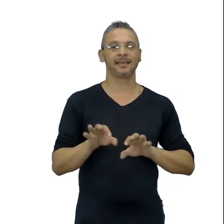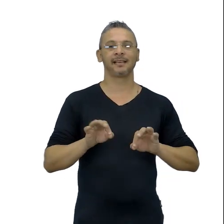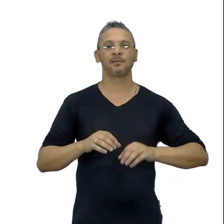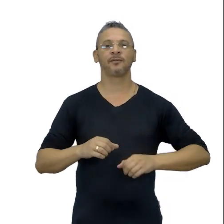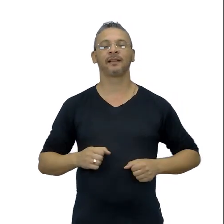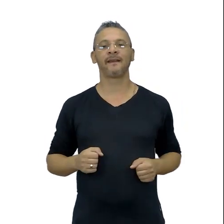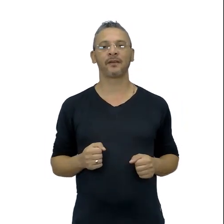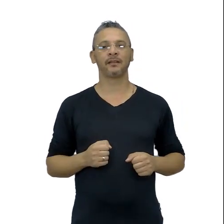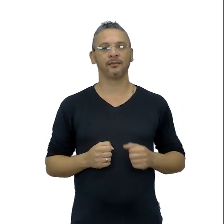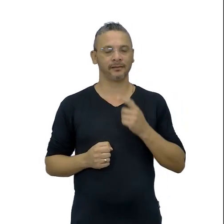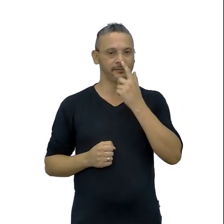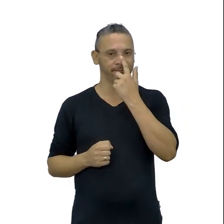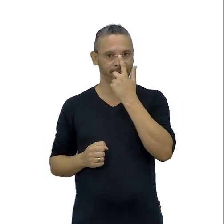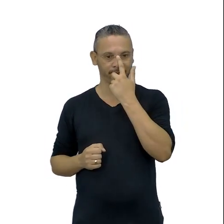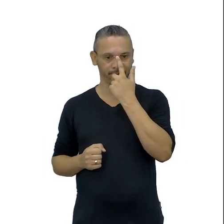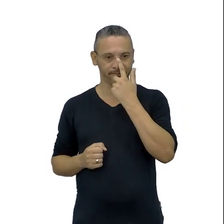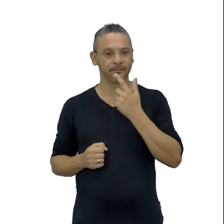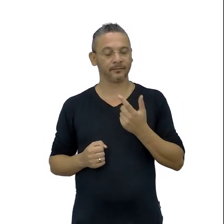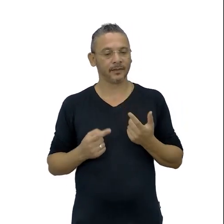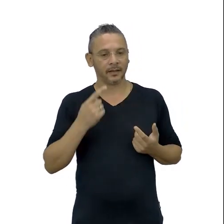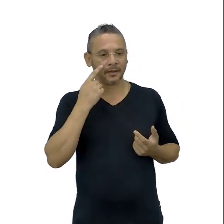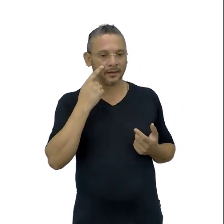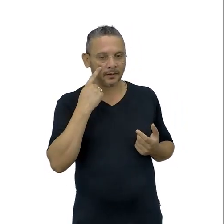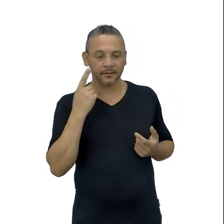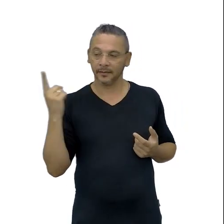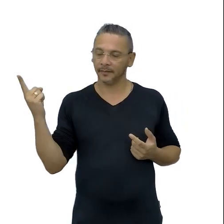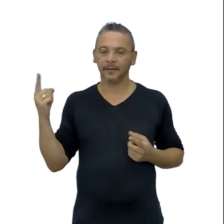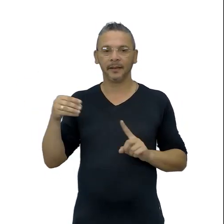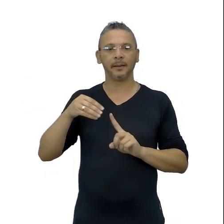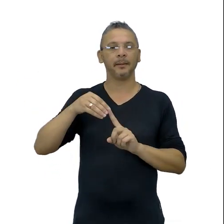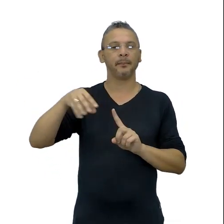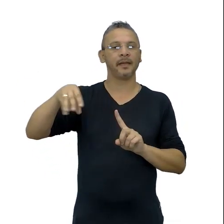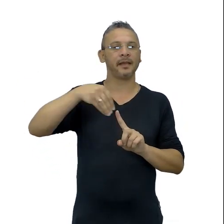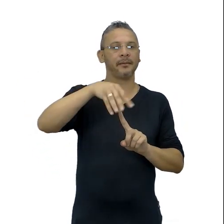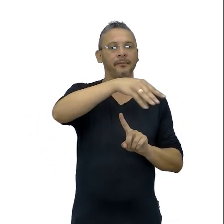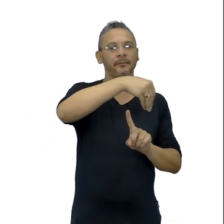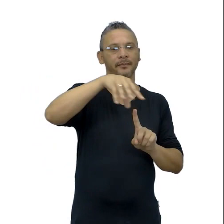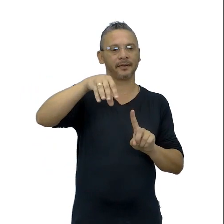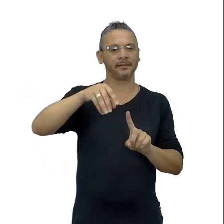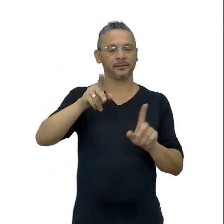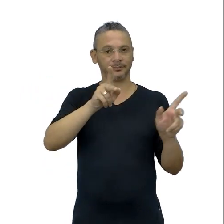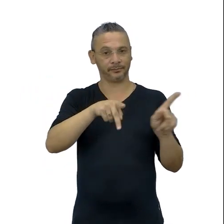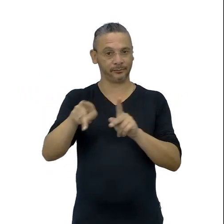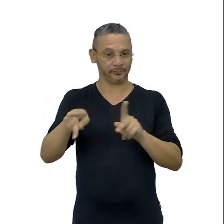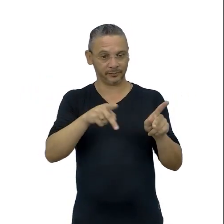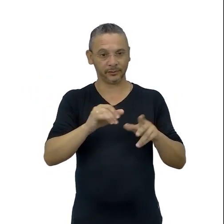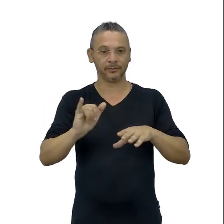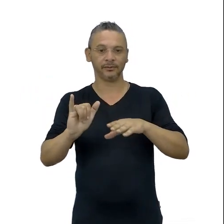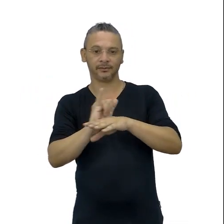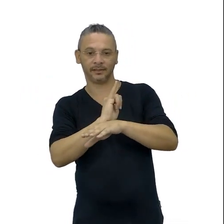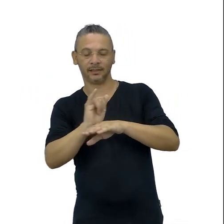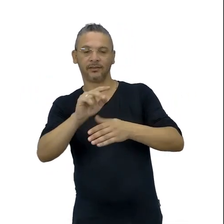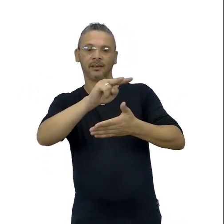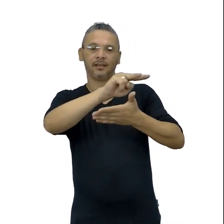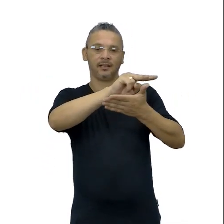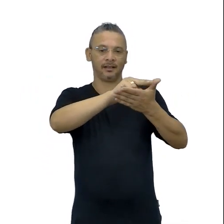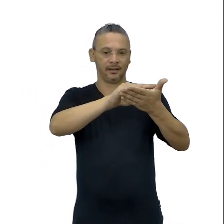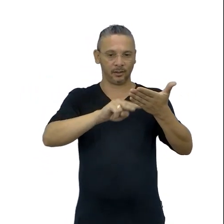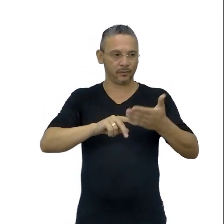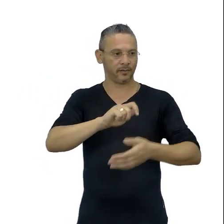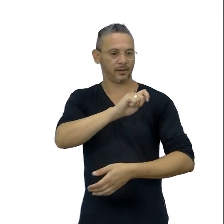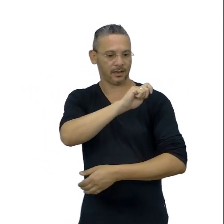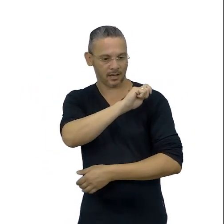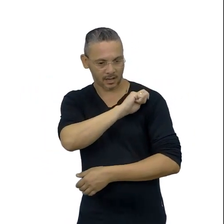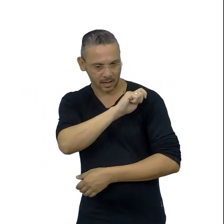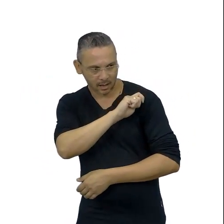nós temos, assim, itens relativos à mediação, do professor, dessas estratégias de leituras dos estudantes